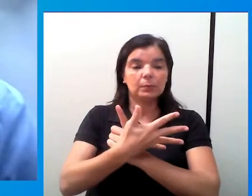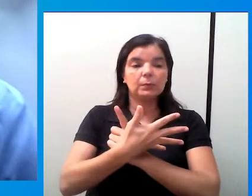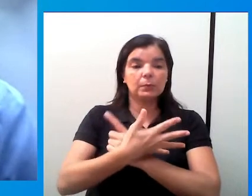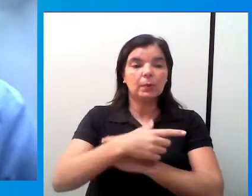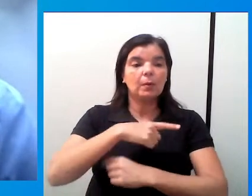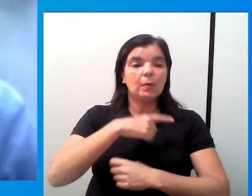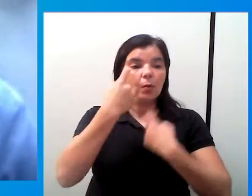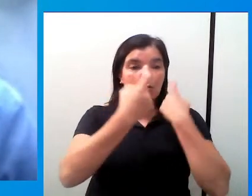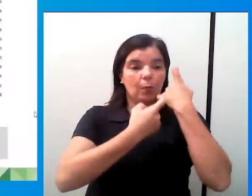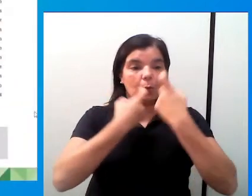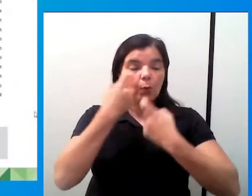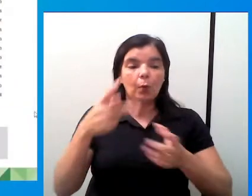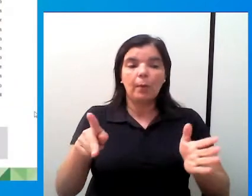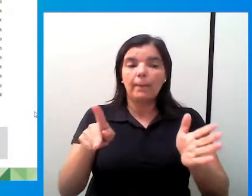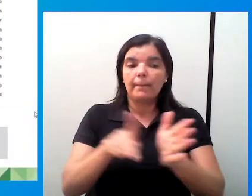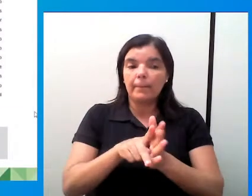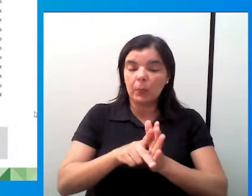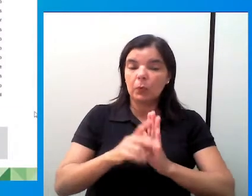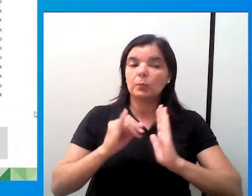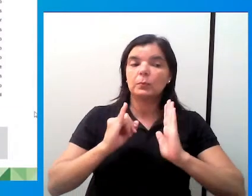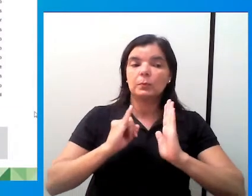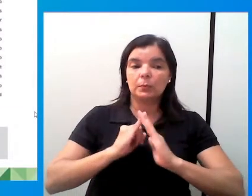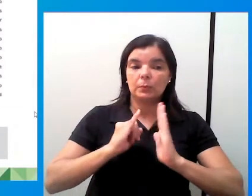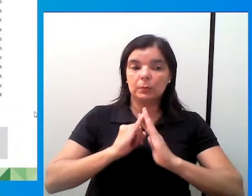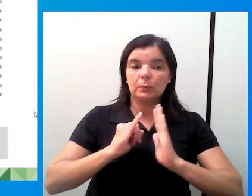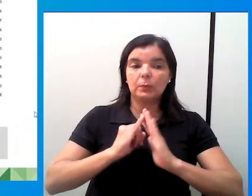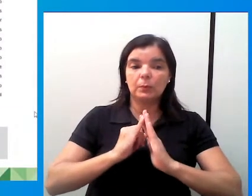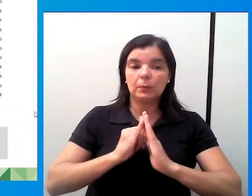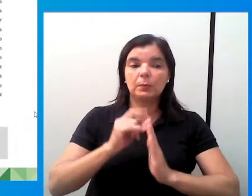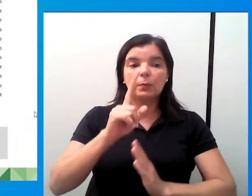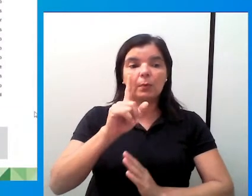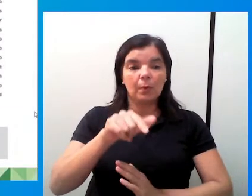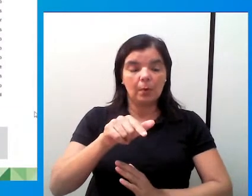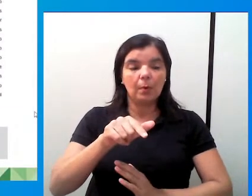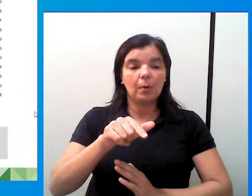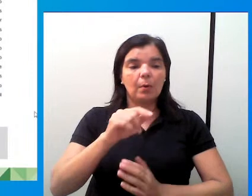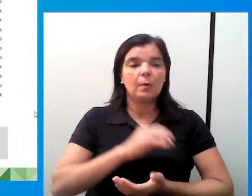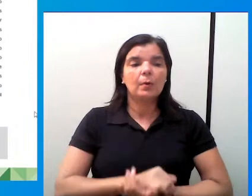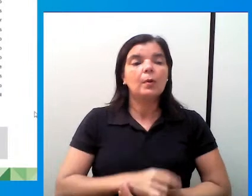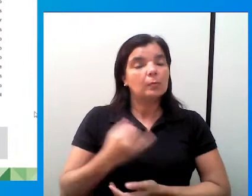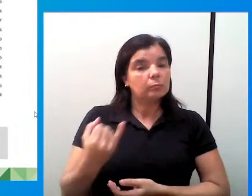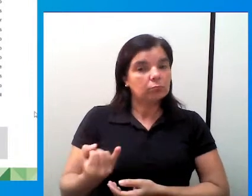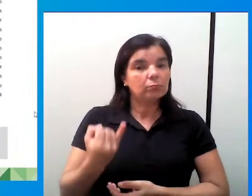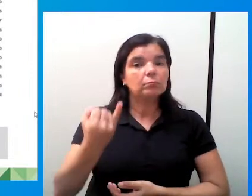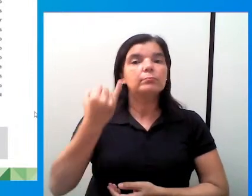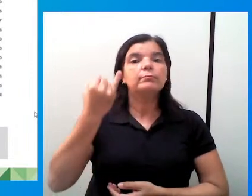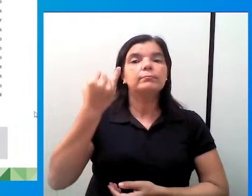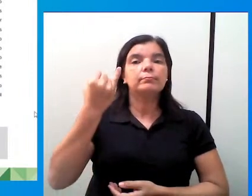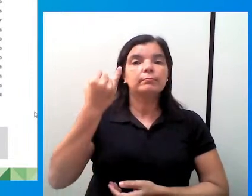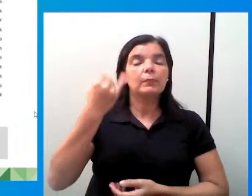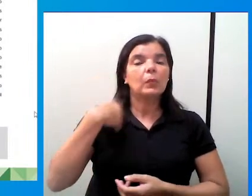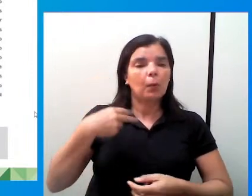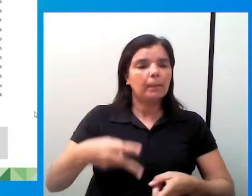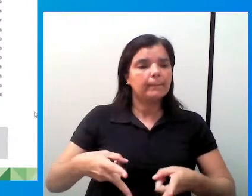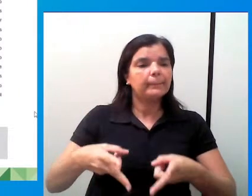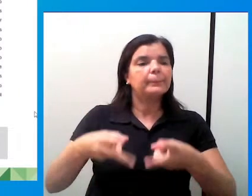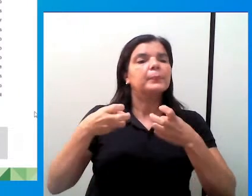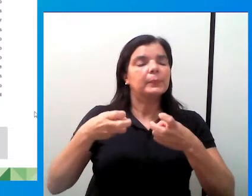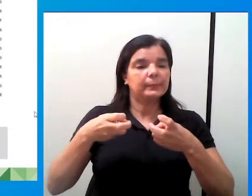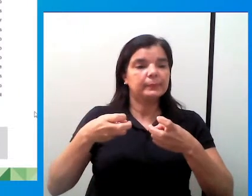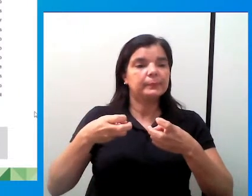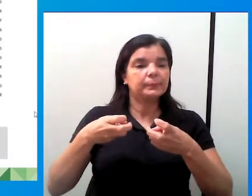com a própria institucionalização da extensão, é uma ideia salutar e importante. Nós percebemos isso no